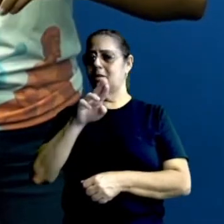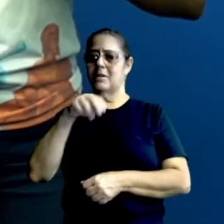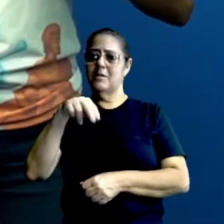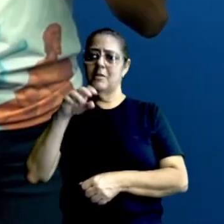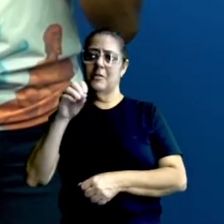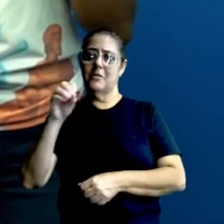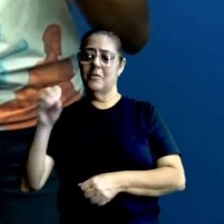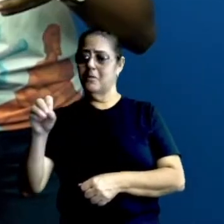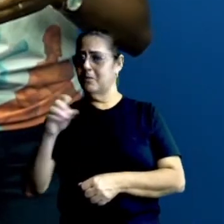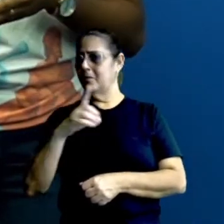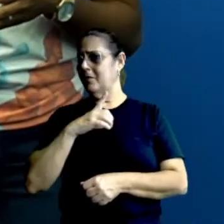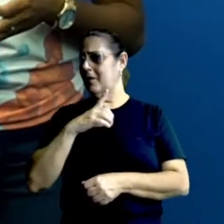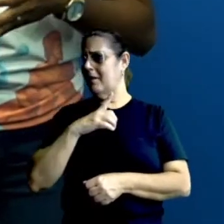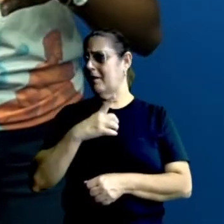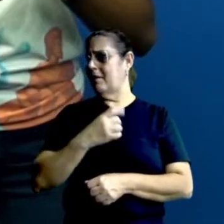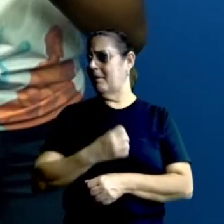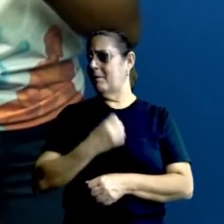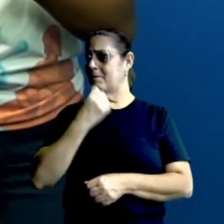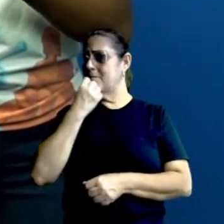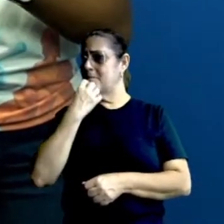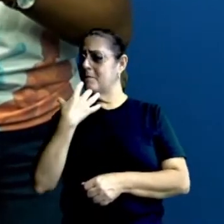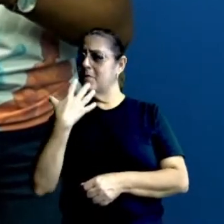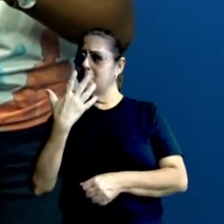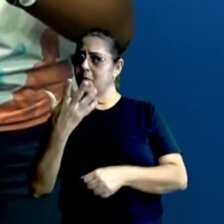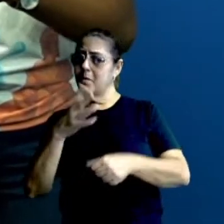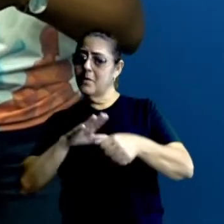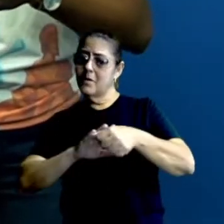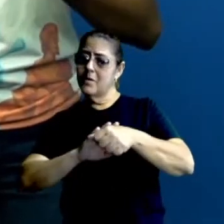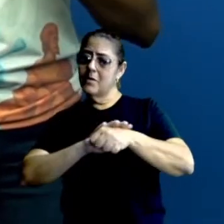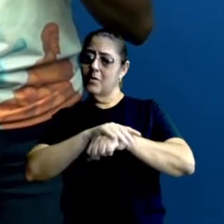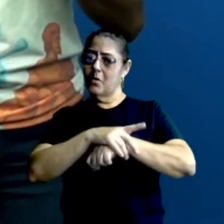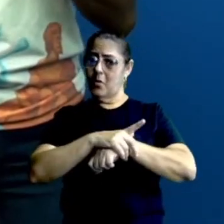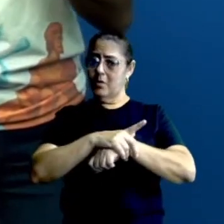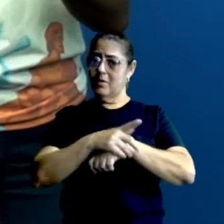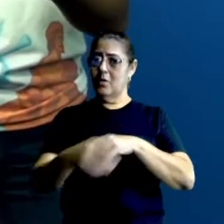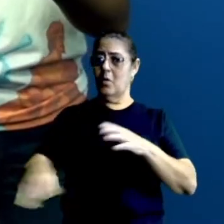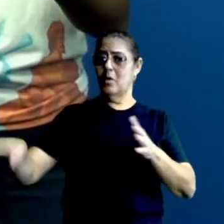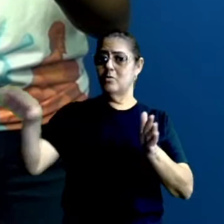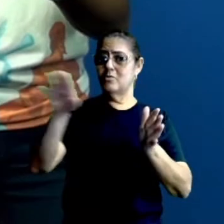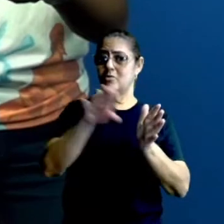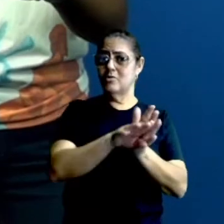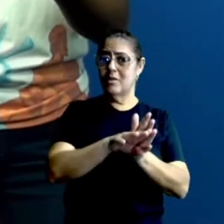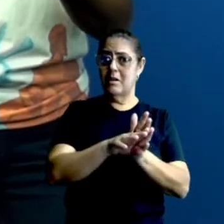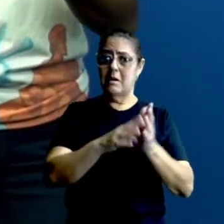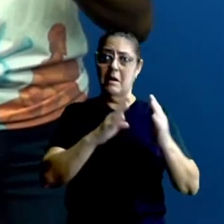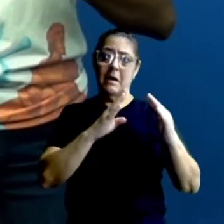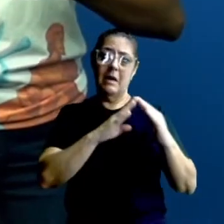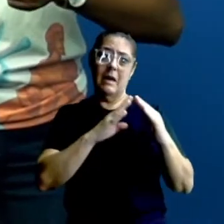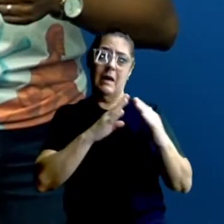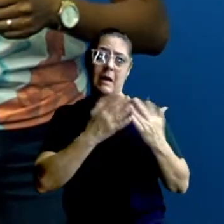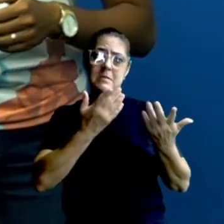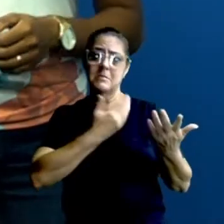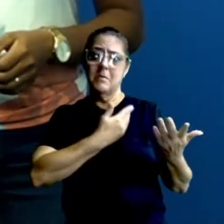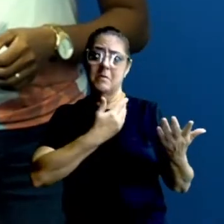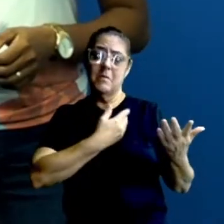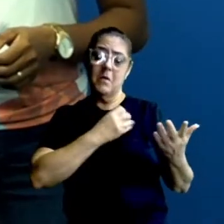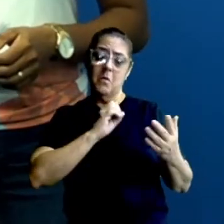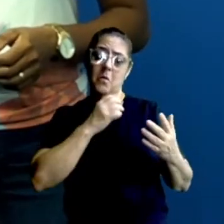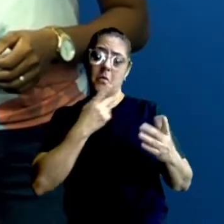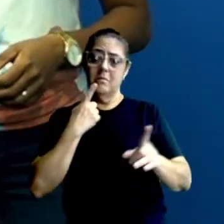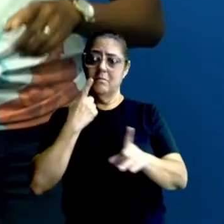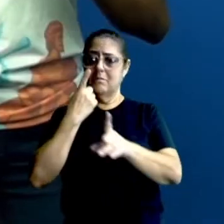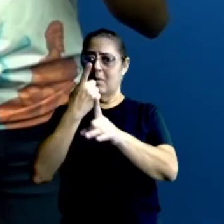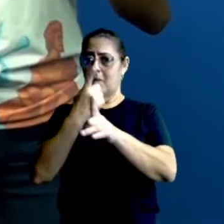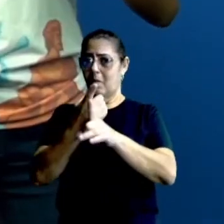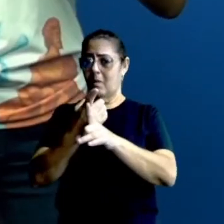olha. E o good evening, que é aquele boa noite, só que quando você chega na casa de alguém ou quando você encontra alguém à